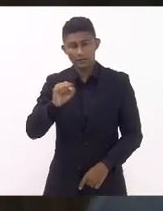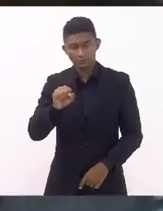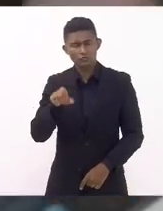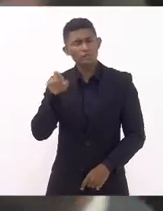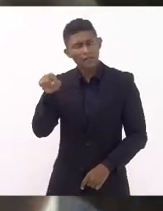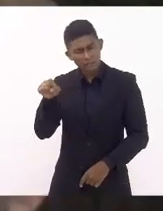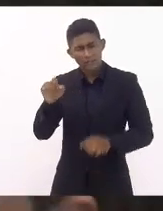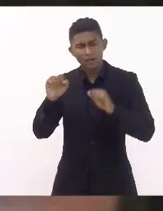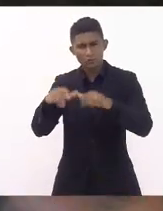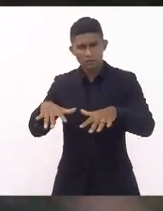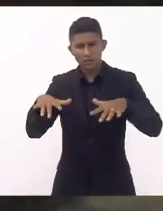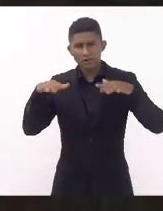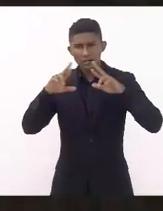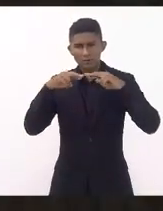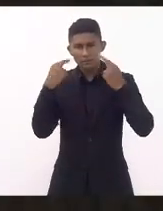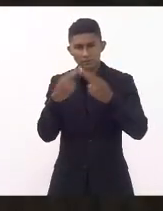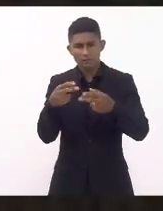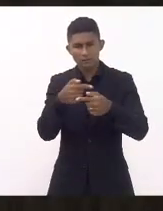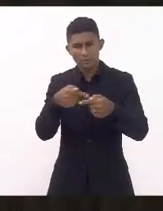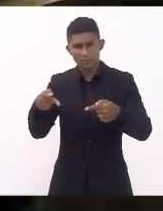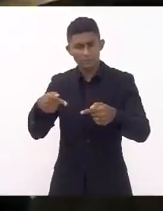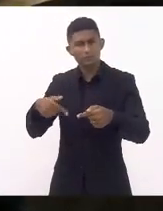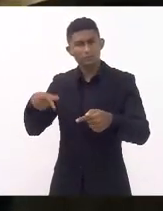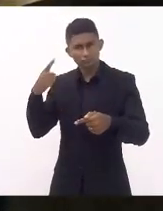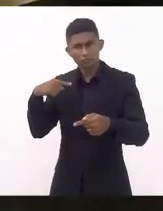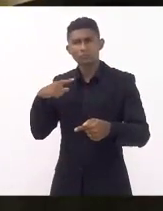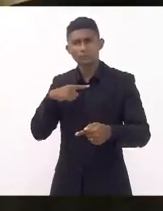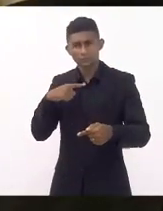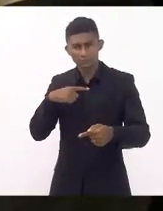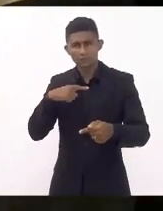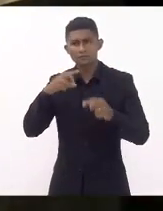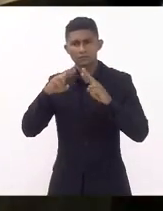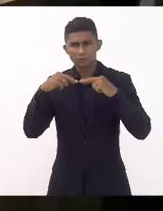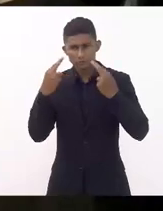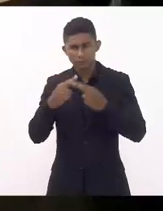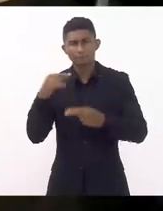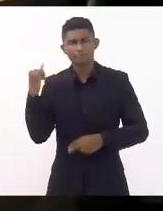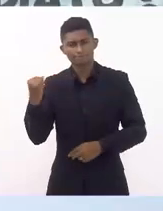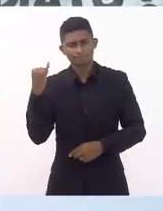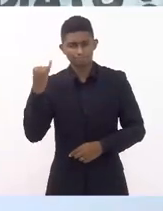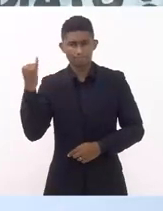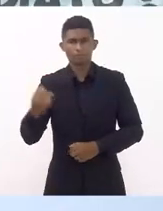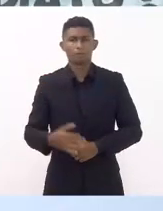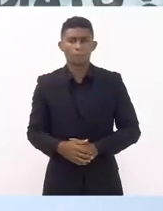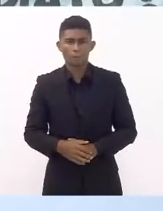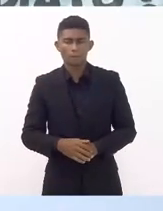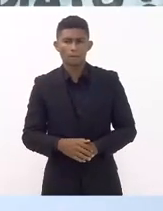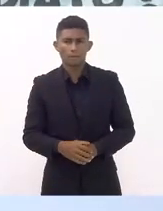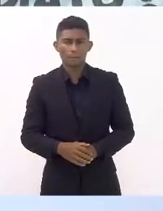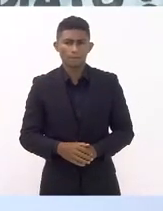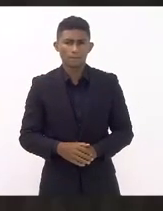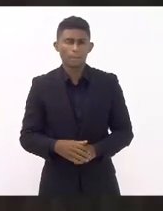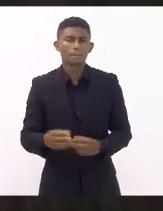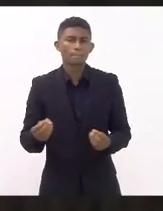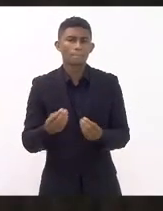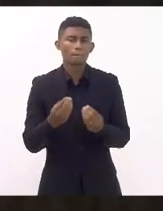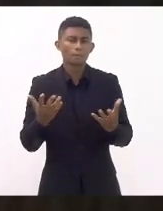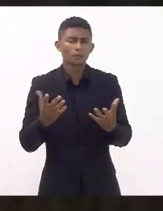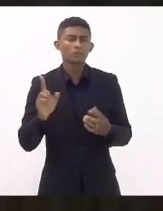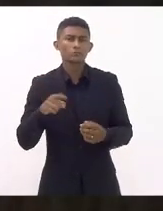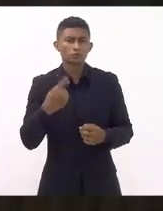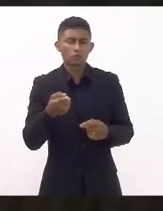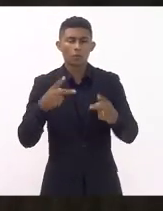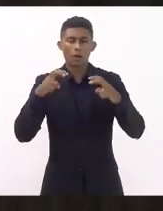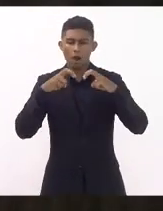muito importante nessa semana. A audiência pública permitiu que nós sentássemos